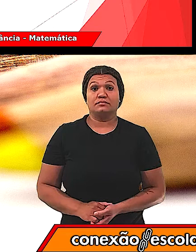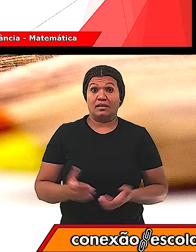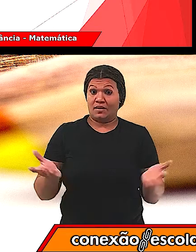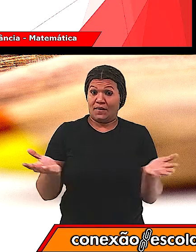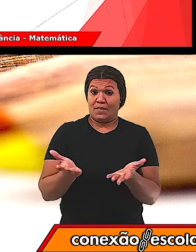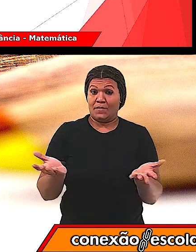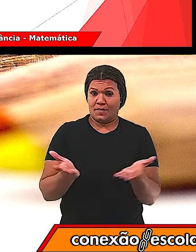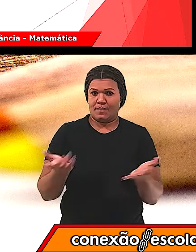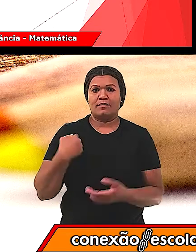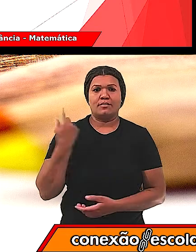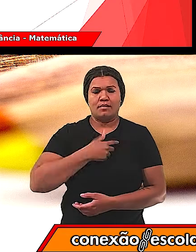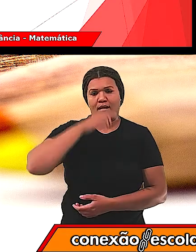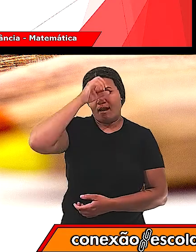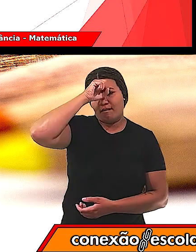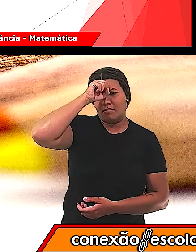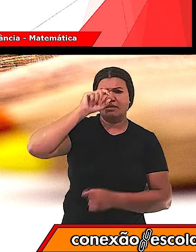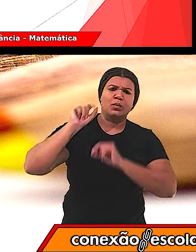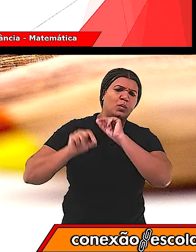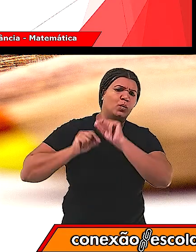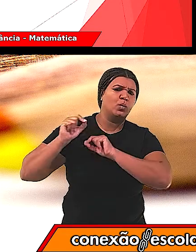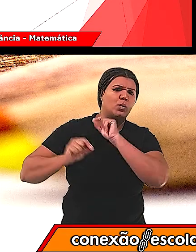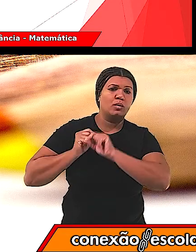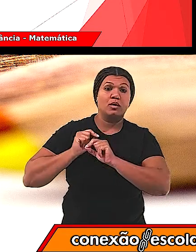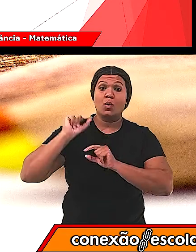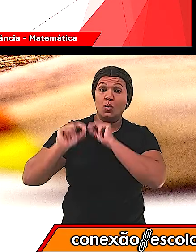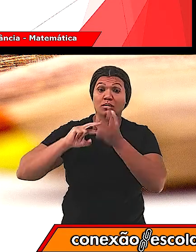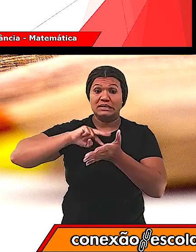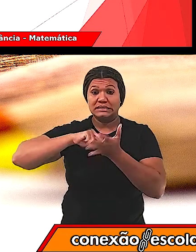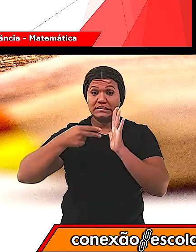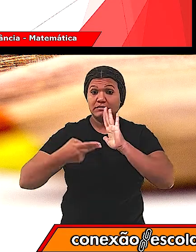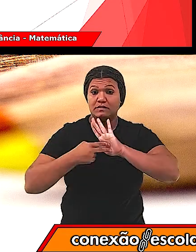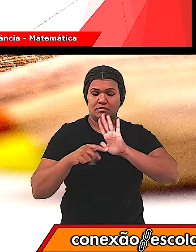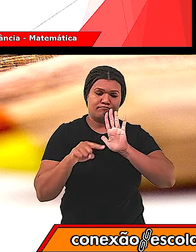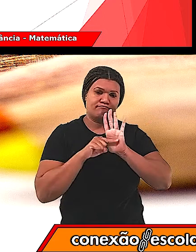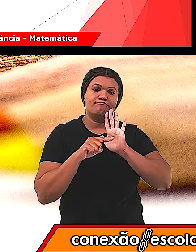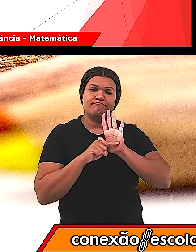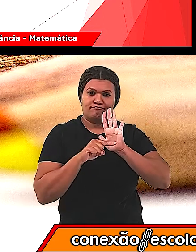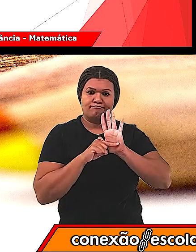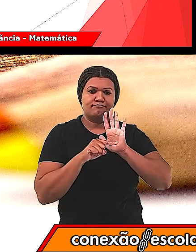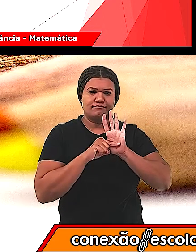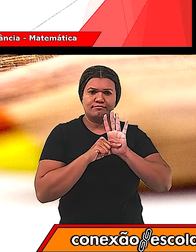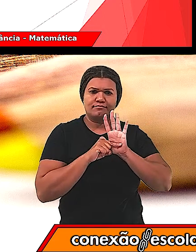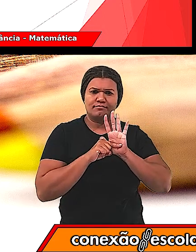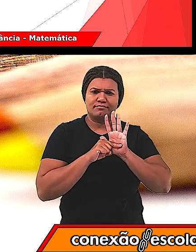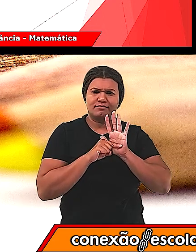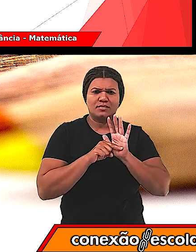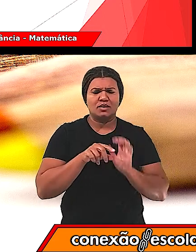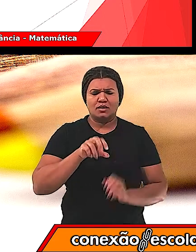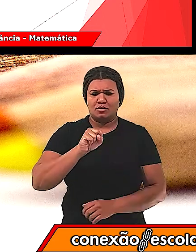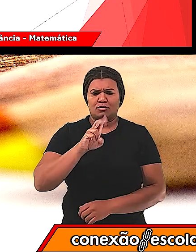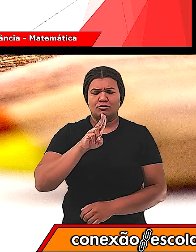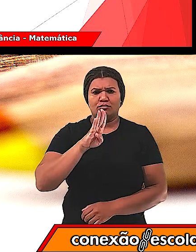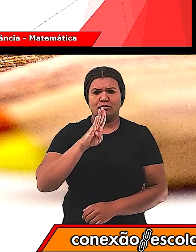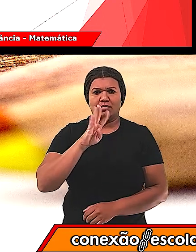Agora, nós vamos aprender o que é subtração. Nossa, que nome esquisito,